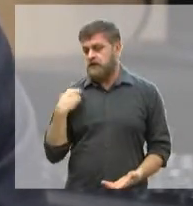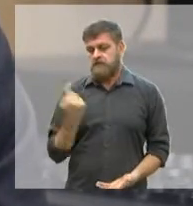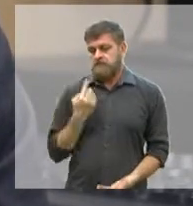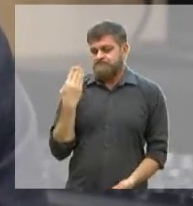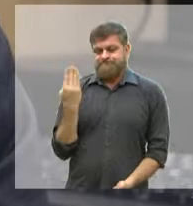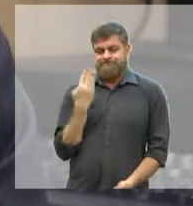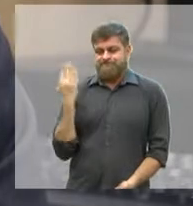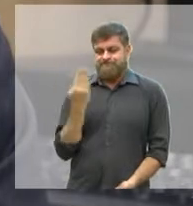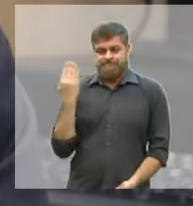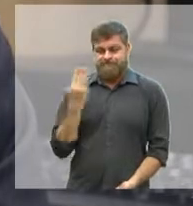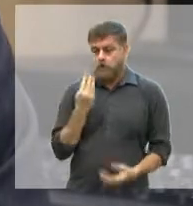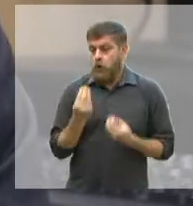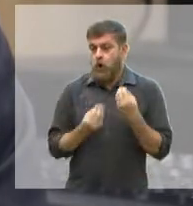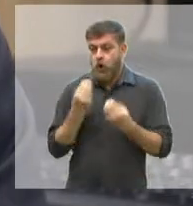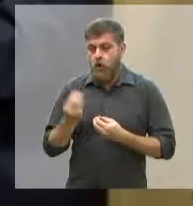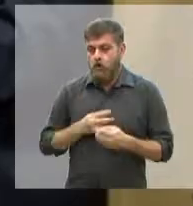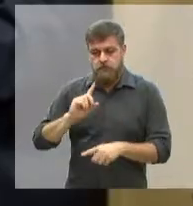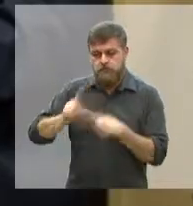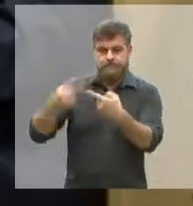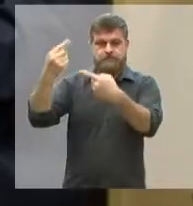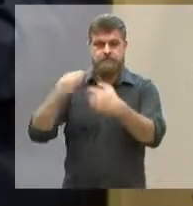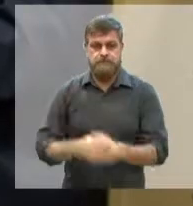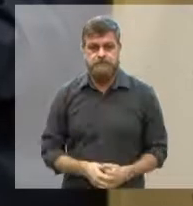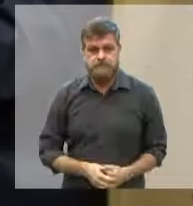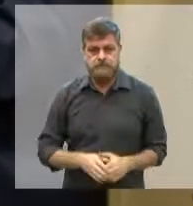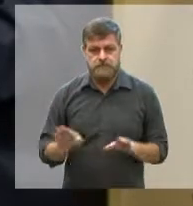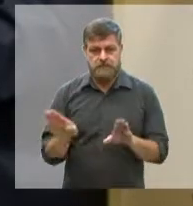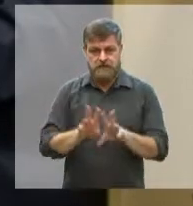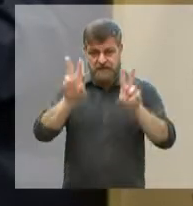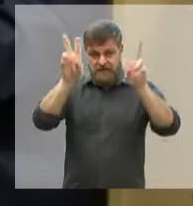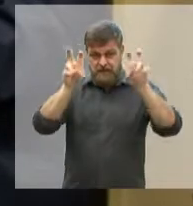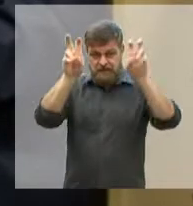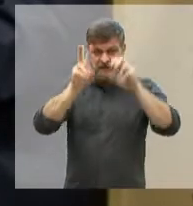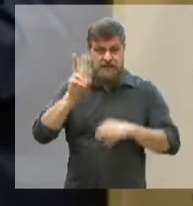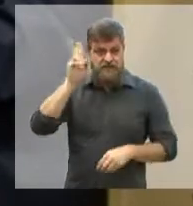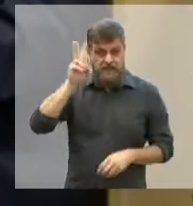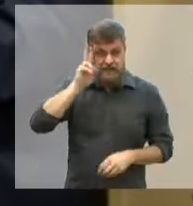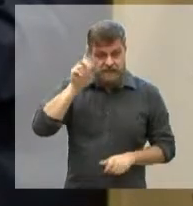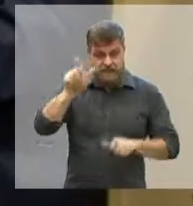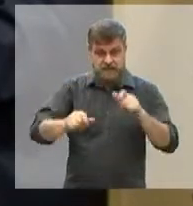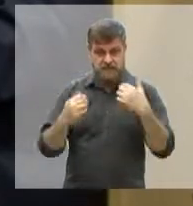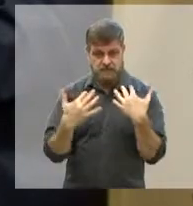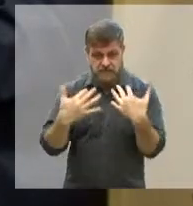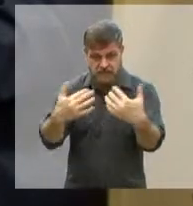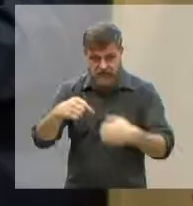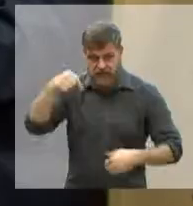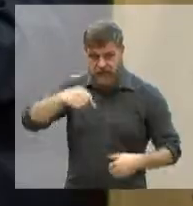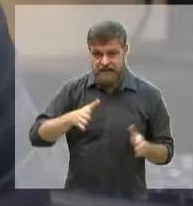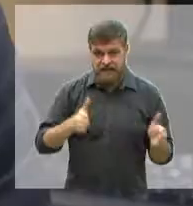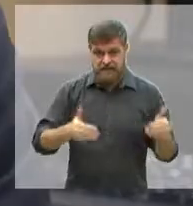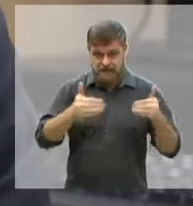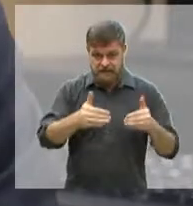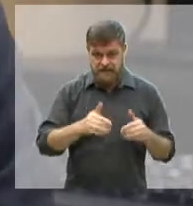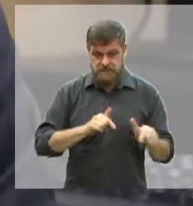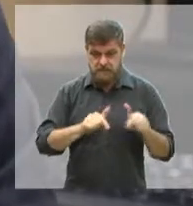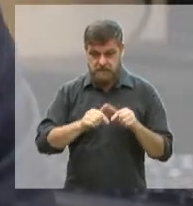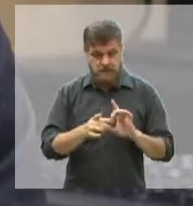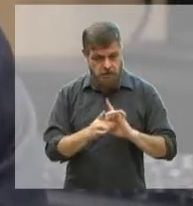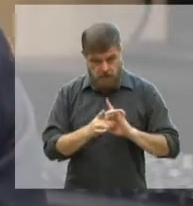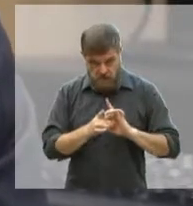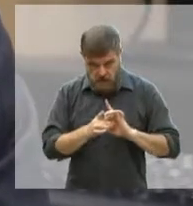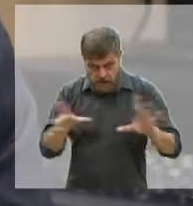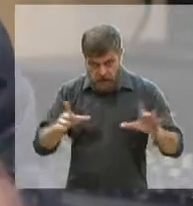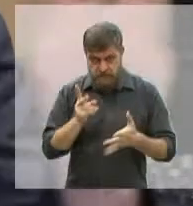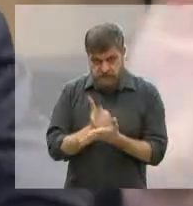que não tem como ter sucesso, não. E pegando esse gancho, vereador, lembrando o pessoal de casa que seu gabinete aqui está sempre aberto. É isso, a gente